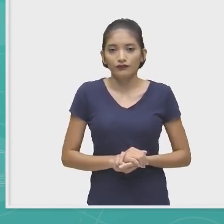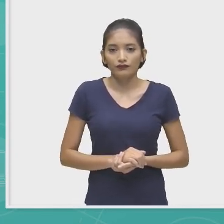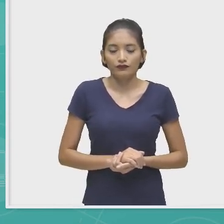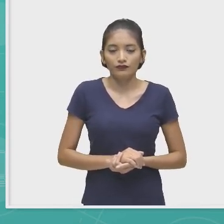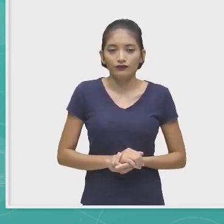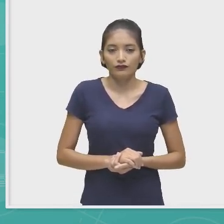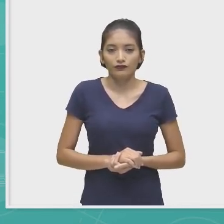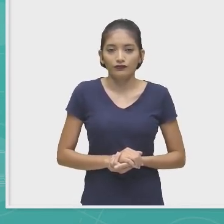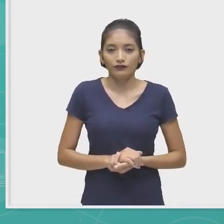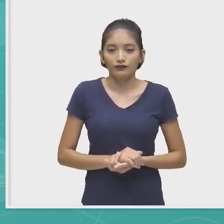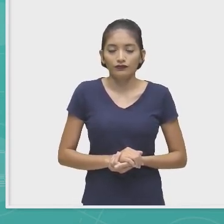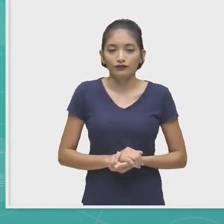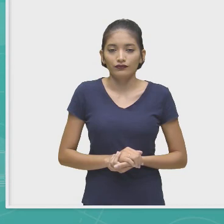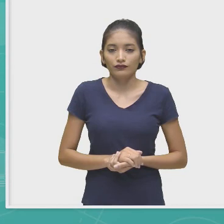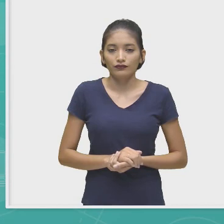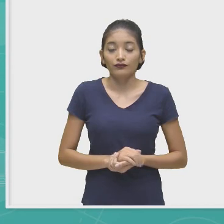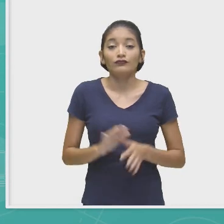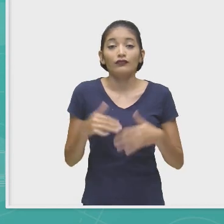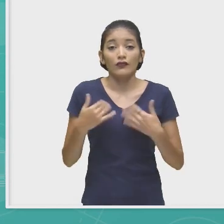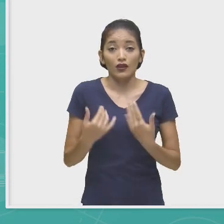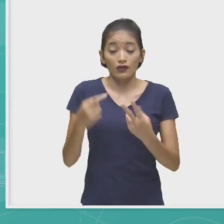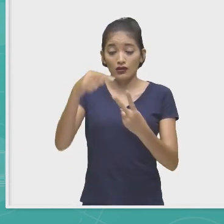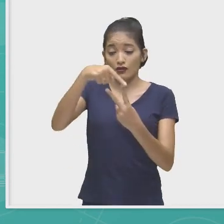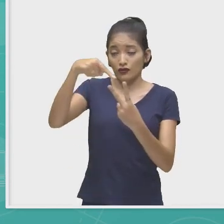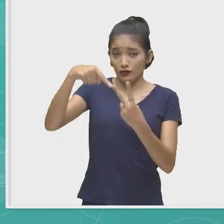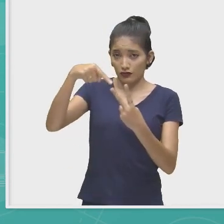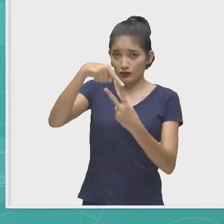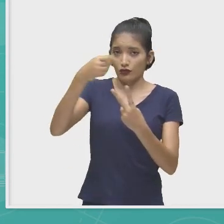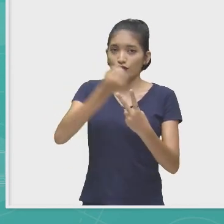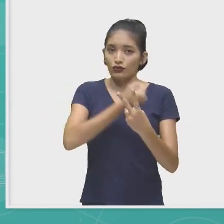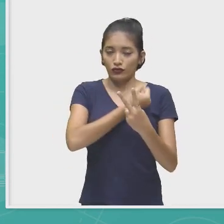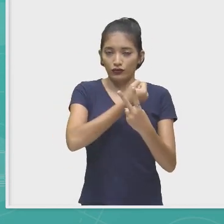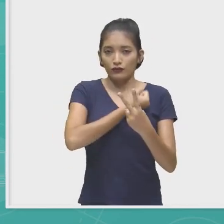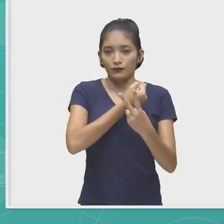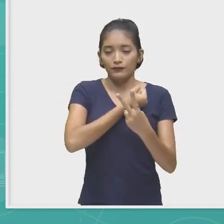No caso aqui vão ser duas parcelas.